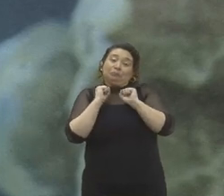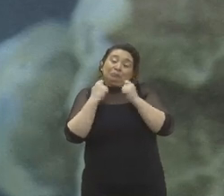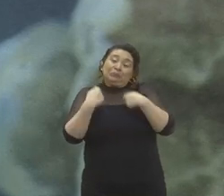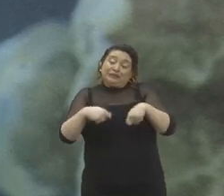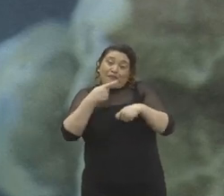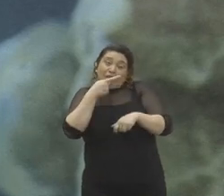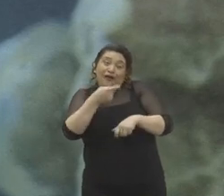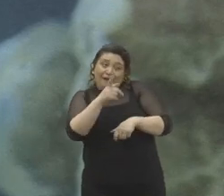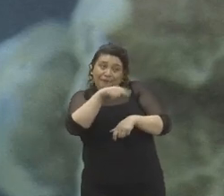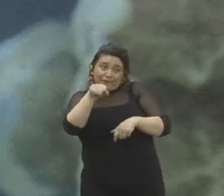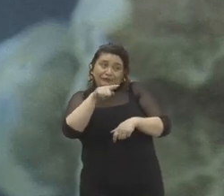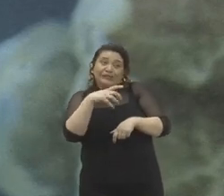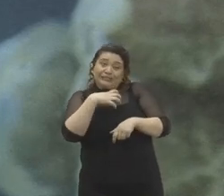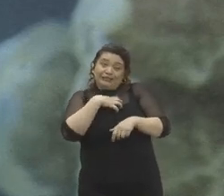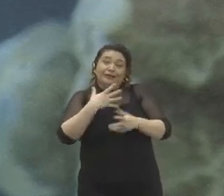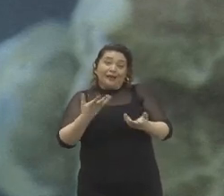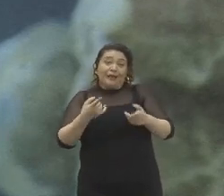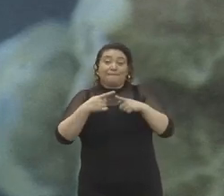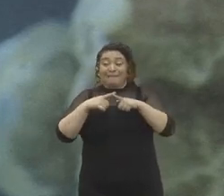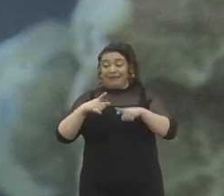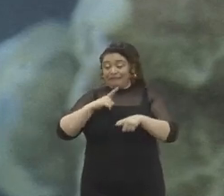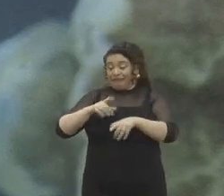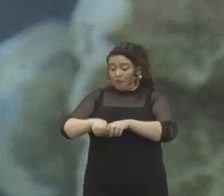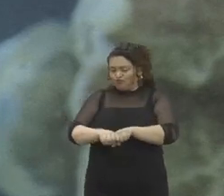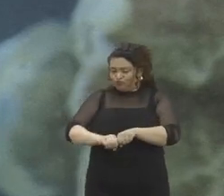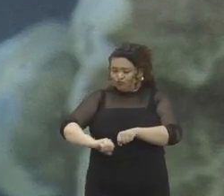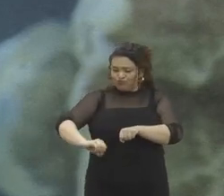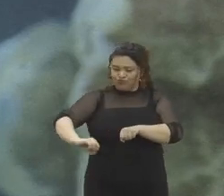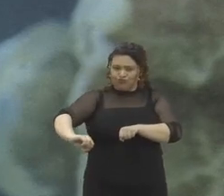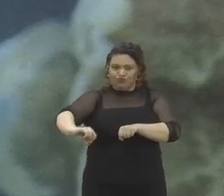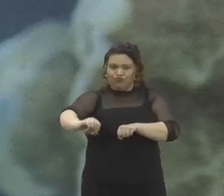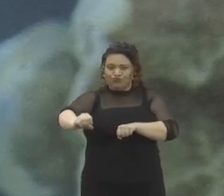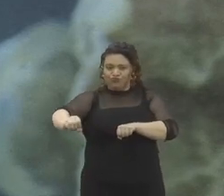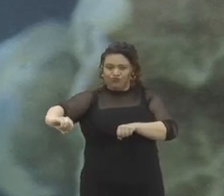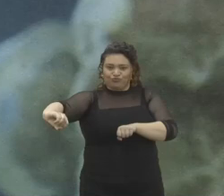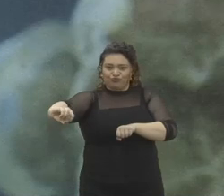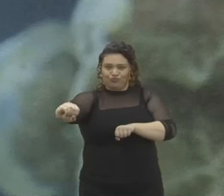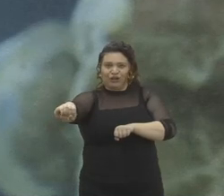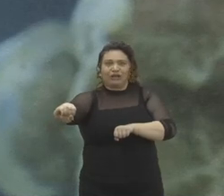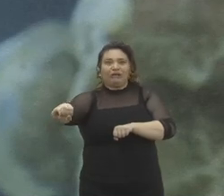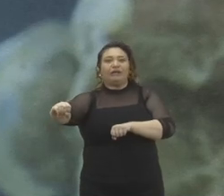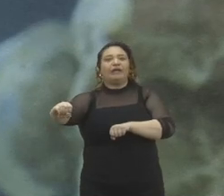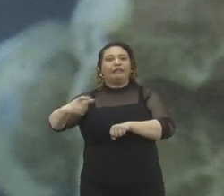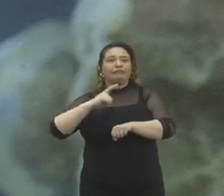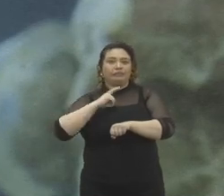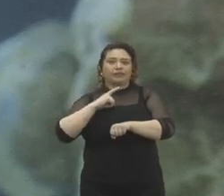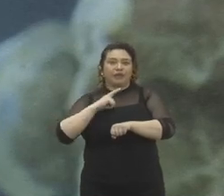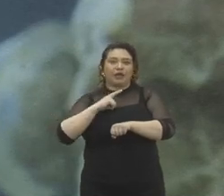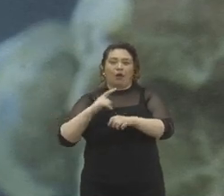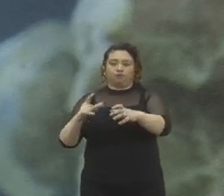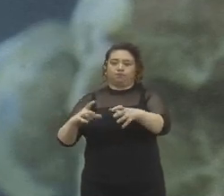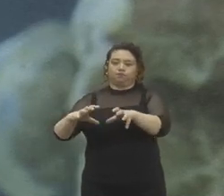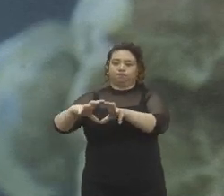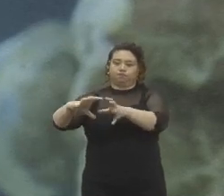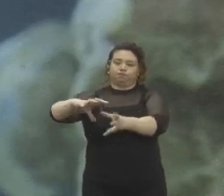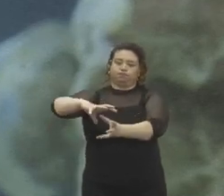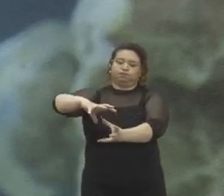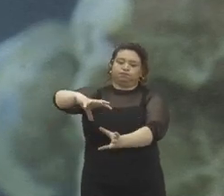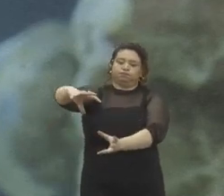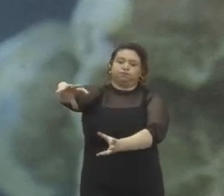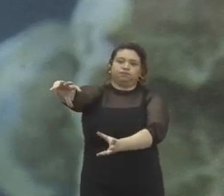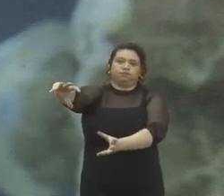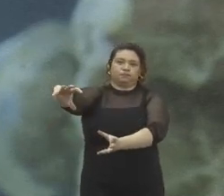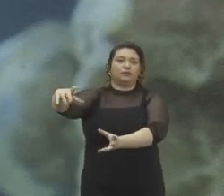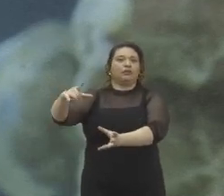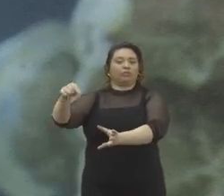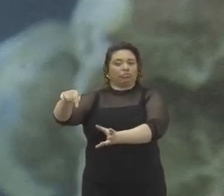aí aquilo ficava amarrado num num conectada naquela não num tubo metálico